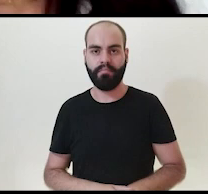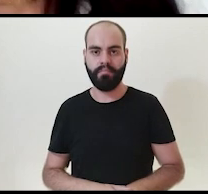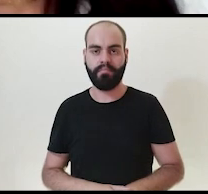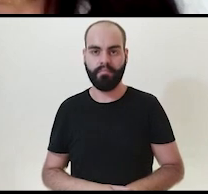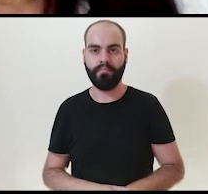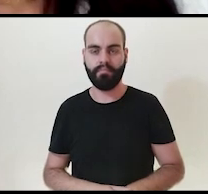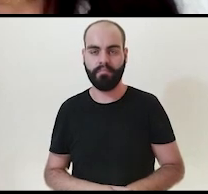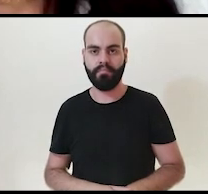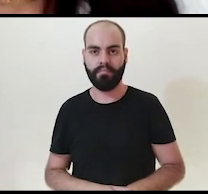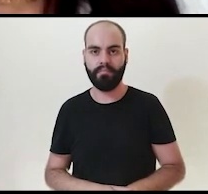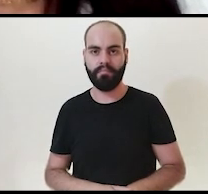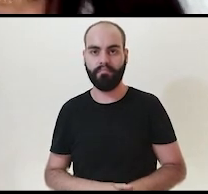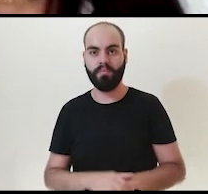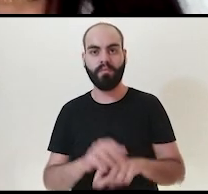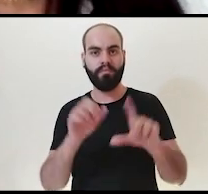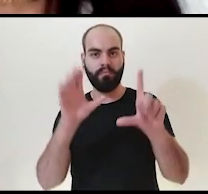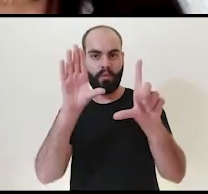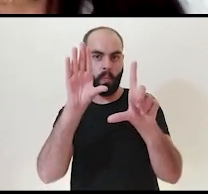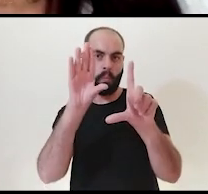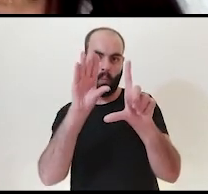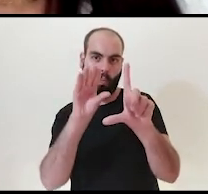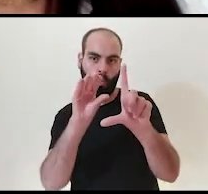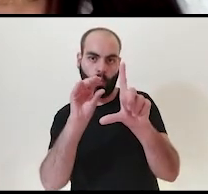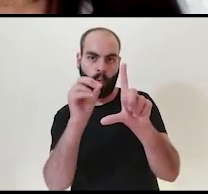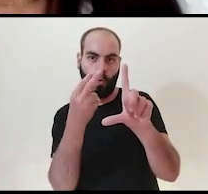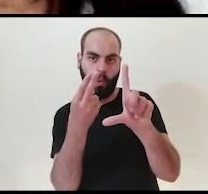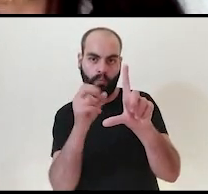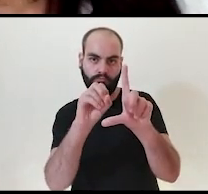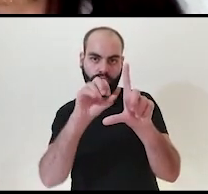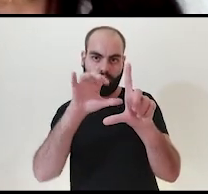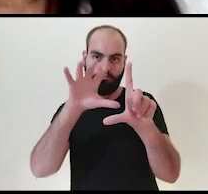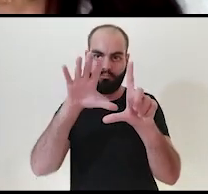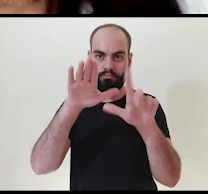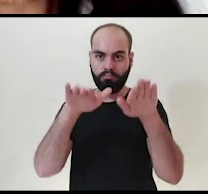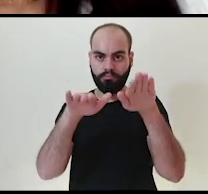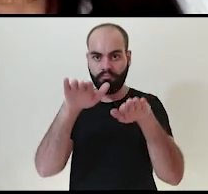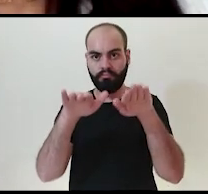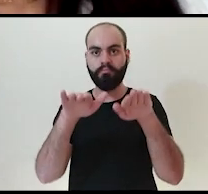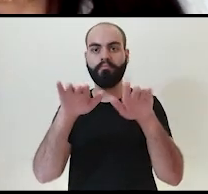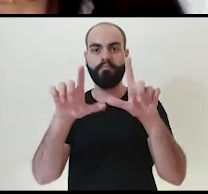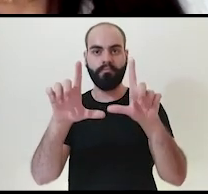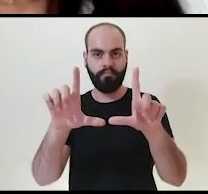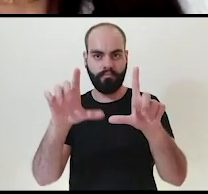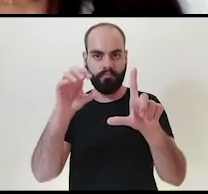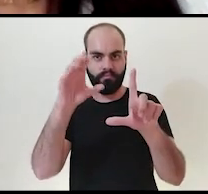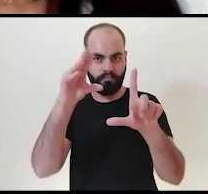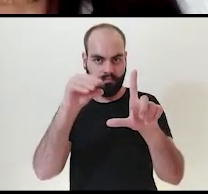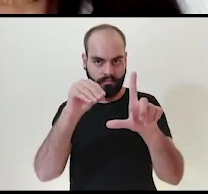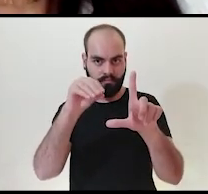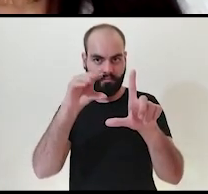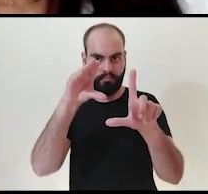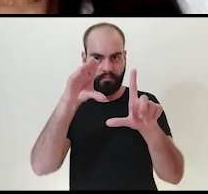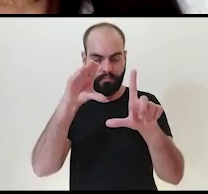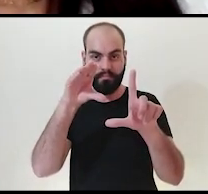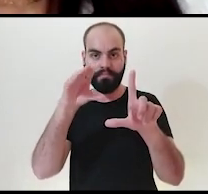se ela, ao contrário, ficou clara, você vai diminuir o brilho para poder equilibrar também, né, a luz.